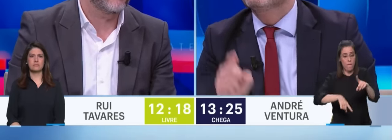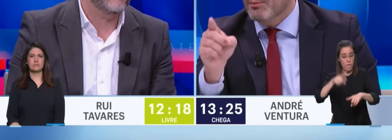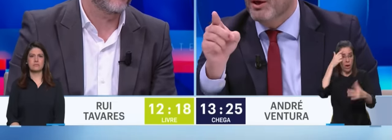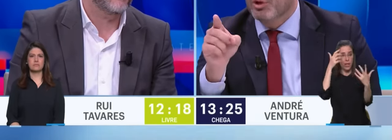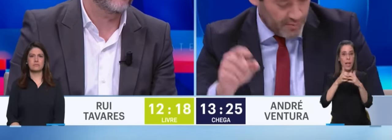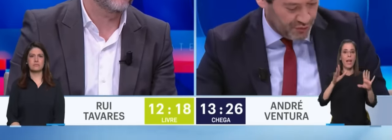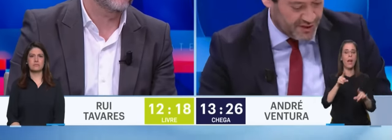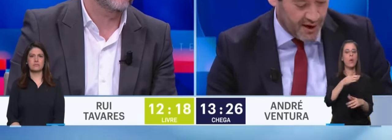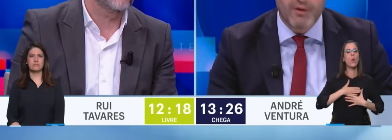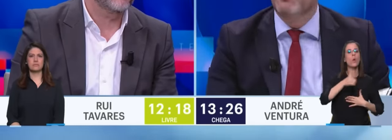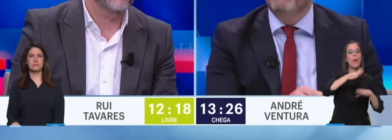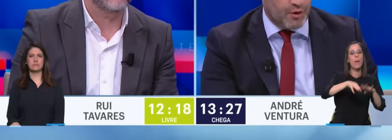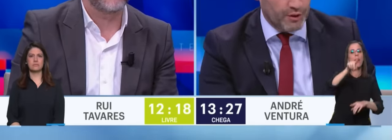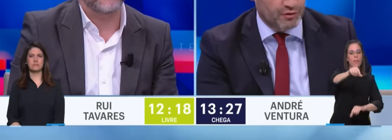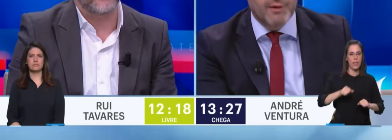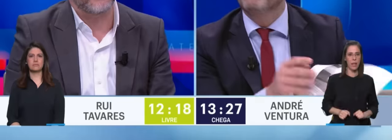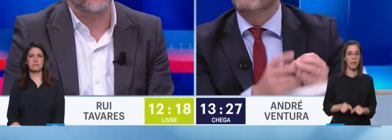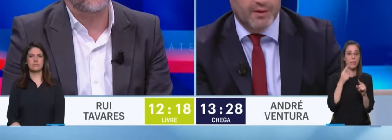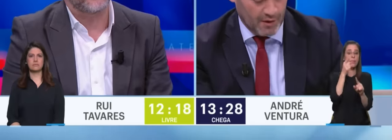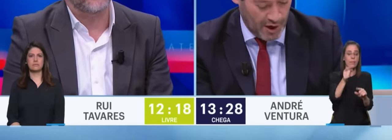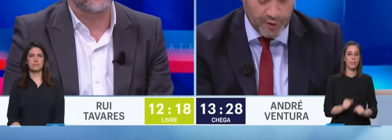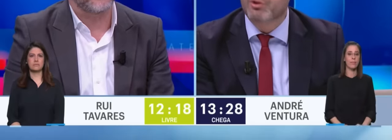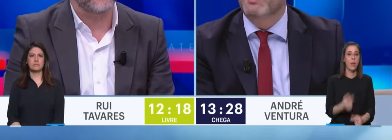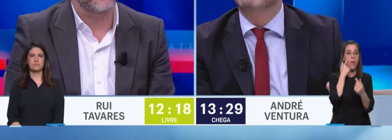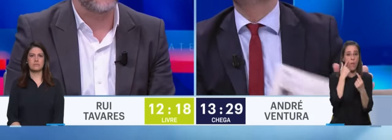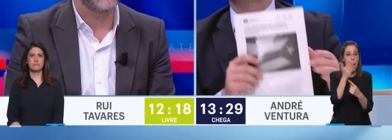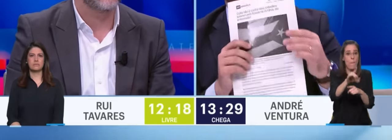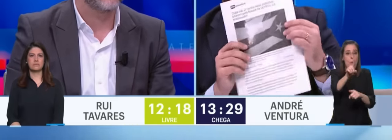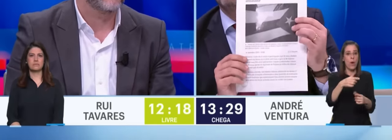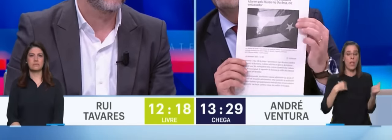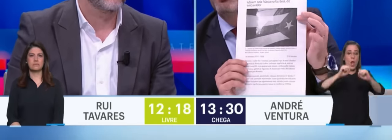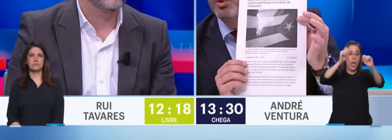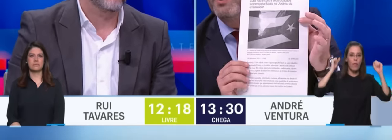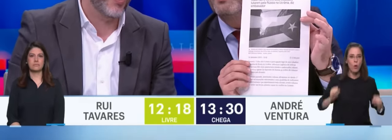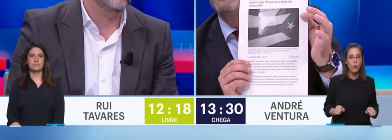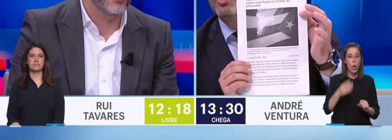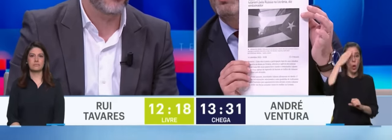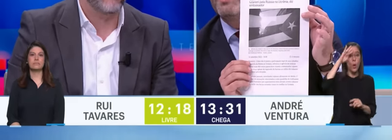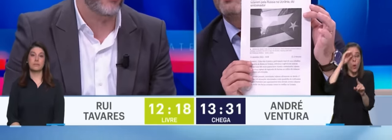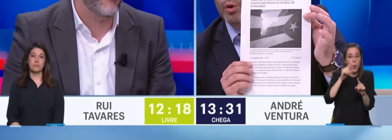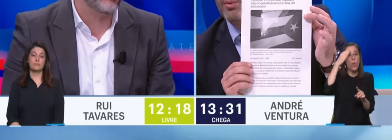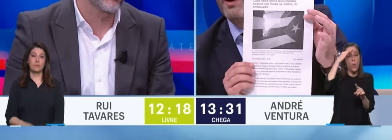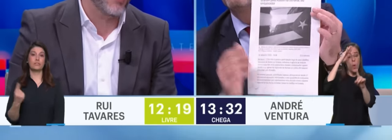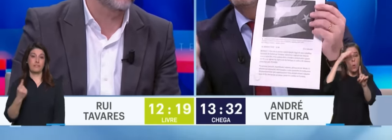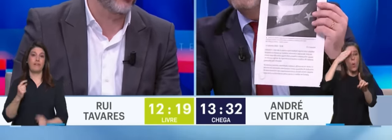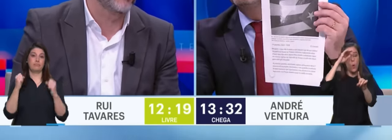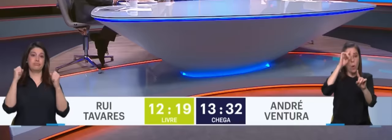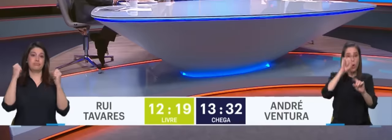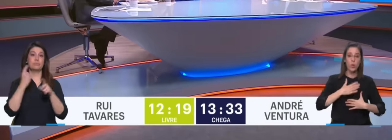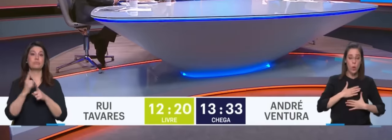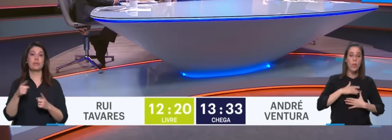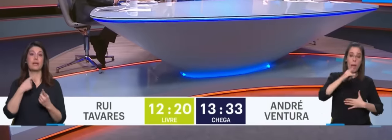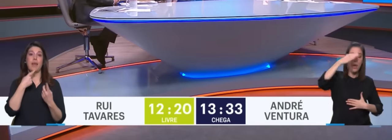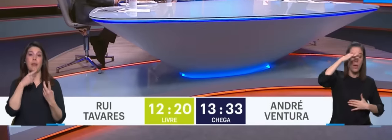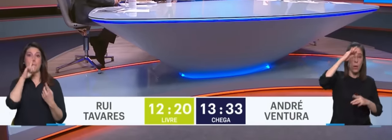Guerra sabe o que é que os seus amigos fizeram fizeram isto olhe olhe vou-lhe mostrar que até estou nervoso com isto Cuba Cuba os seus amigos